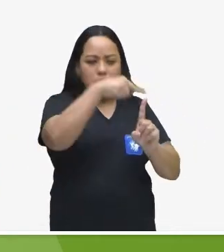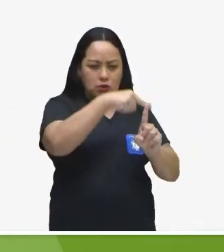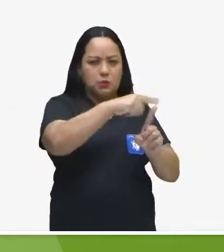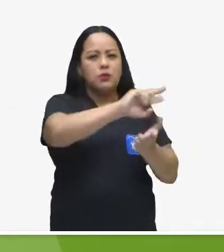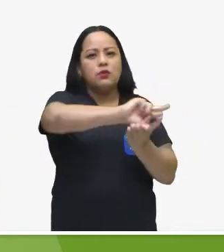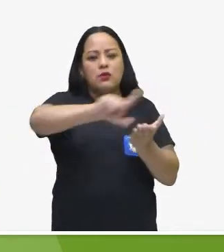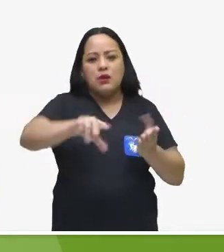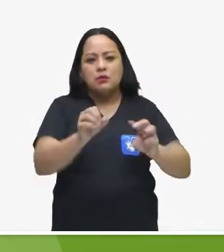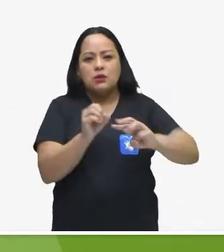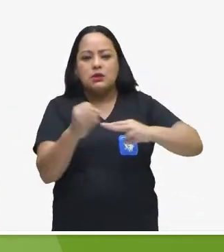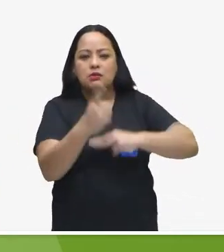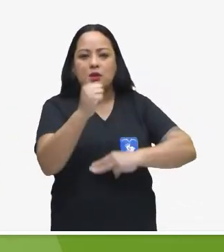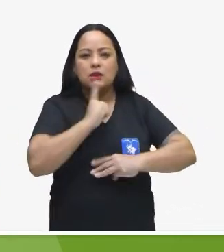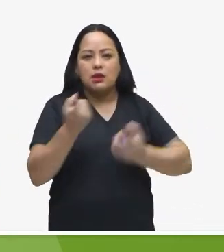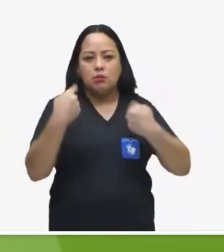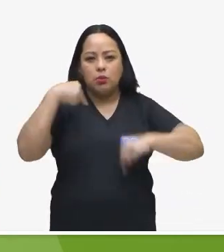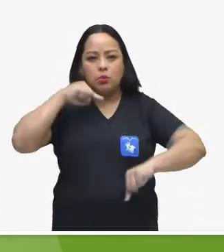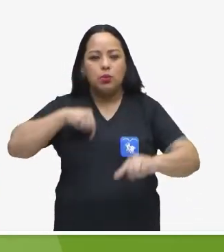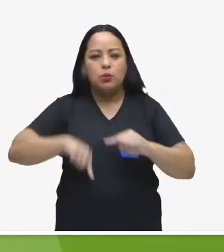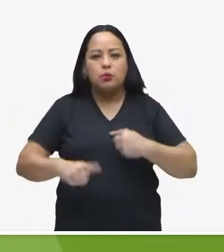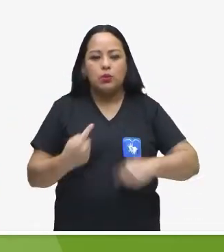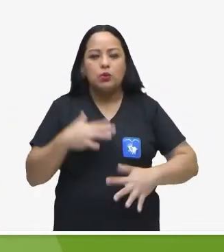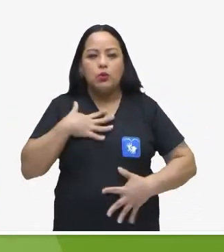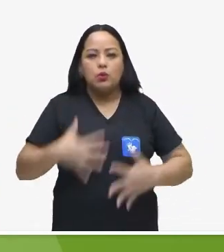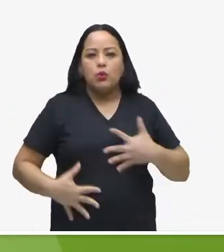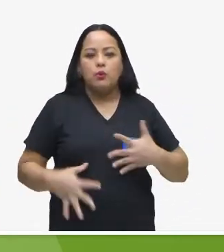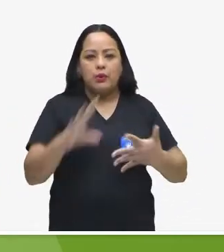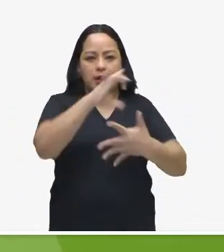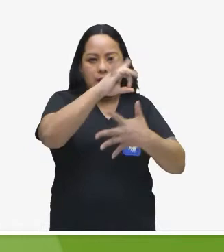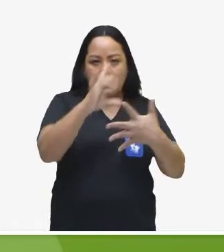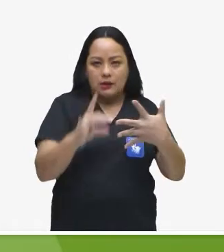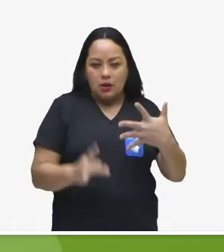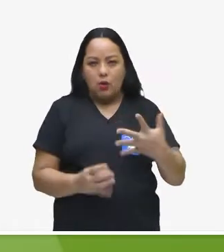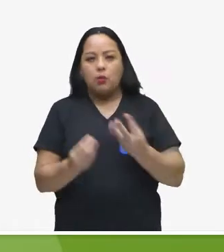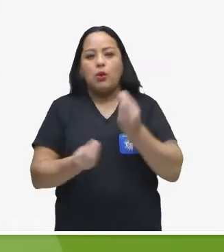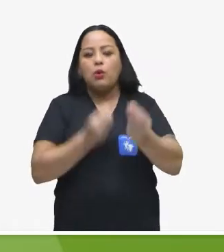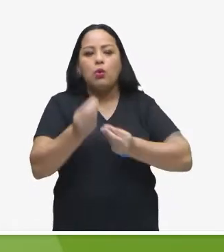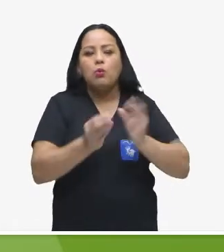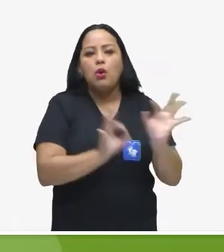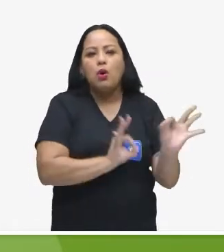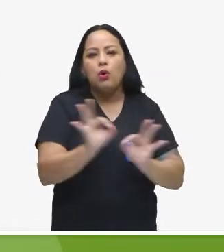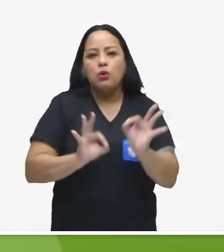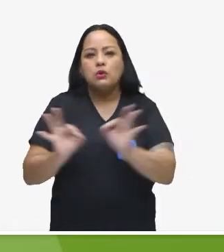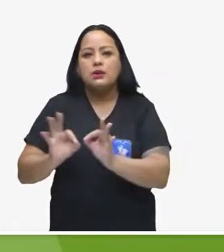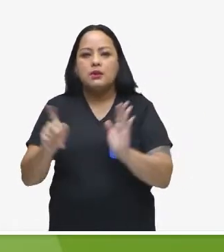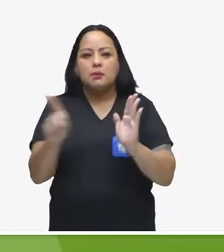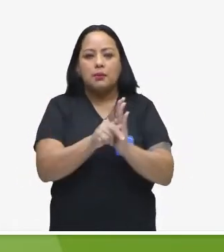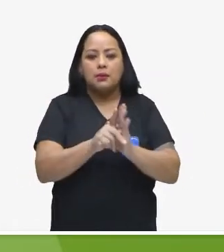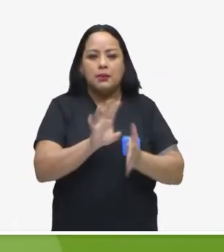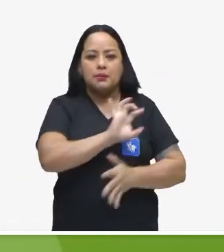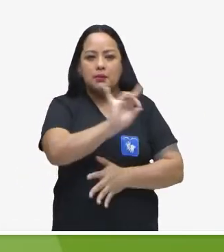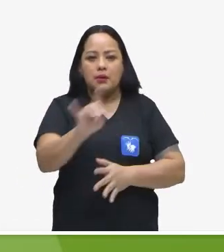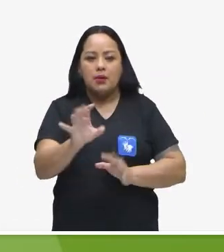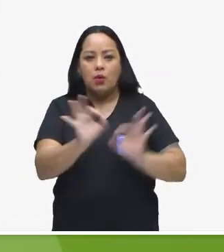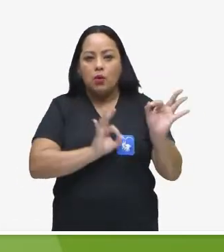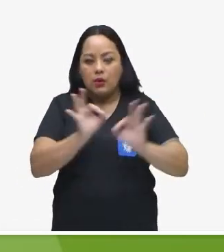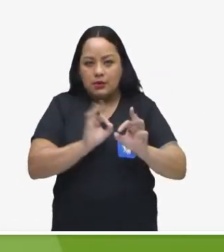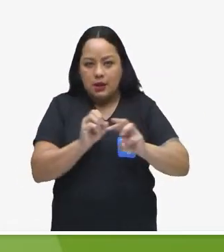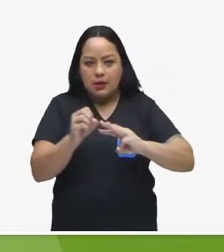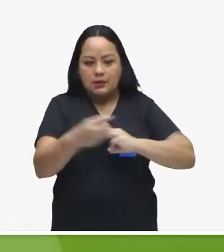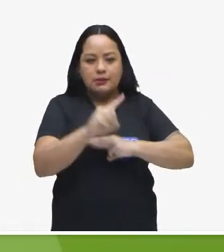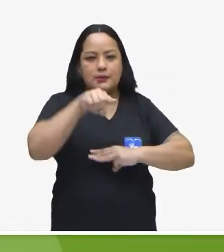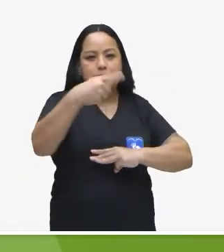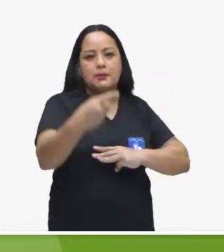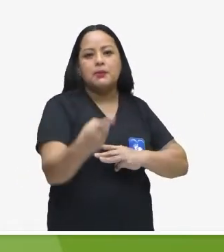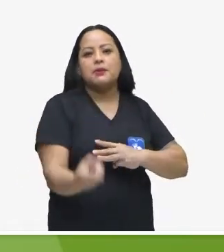e a gente vai ter cada uma a sua forma de organização. Vai se organizar em células, depois vai